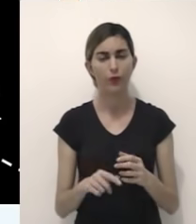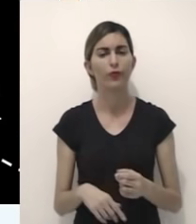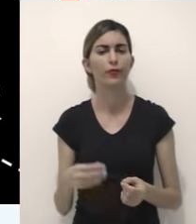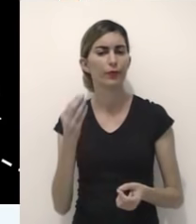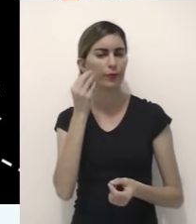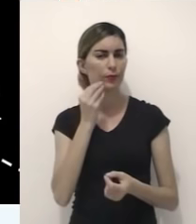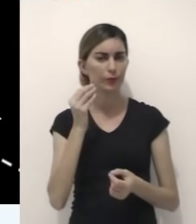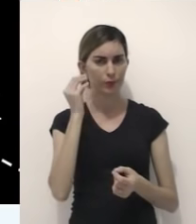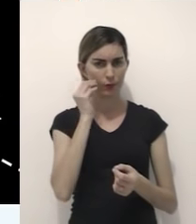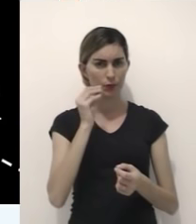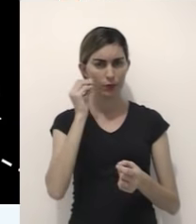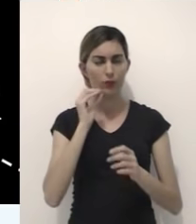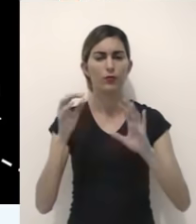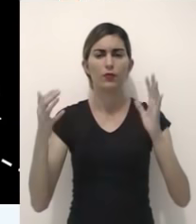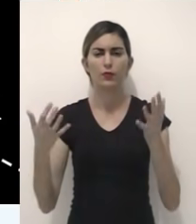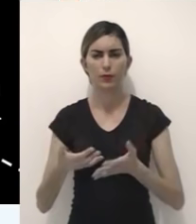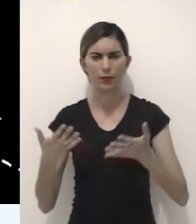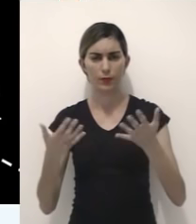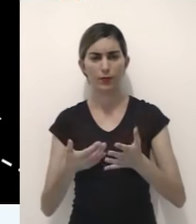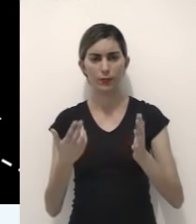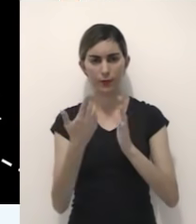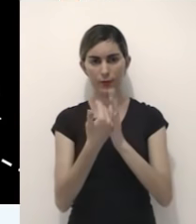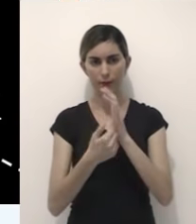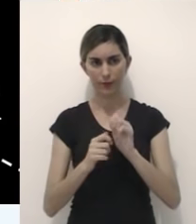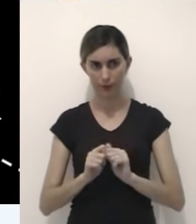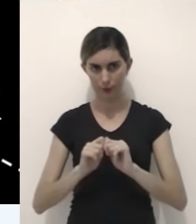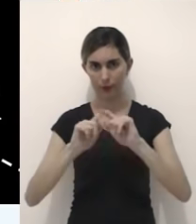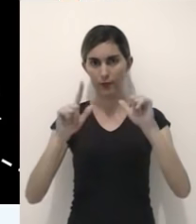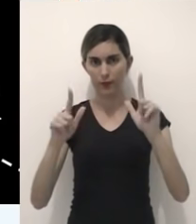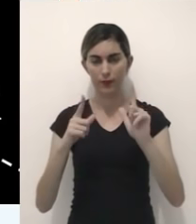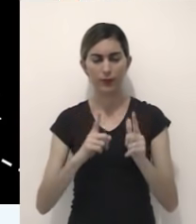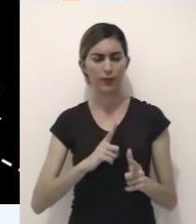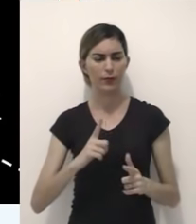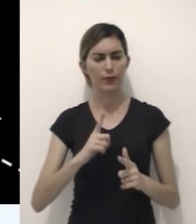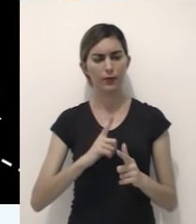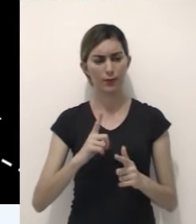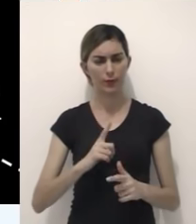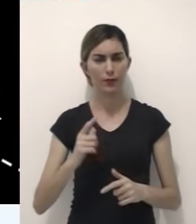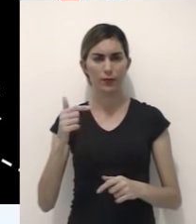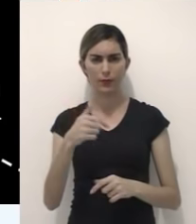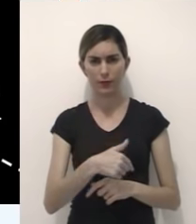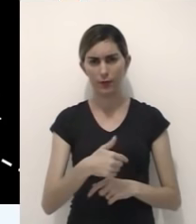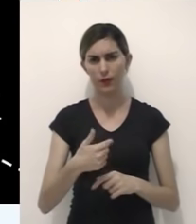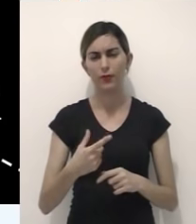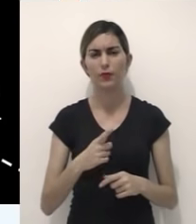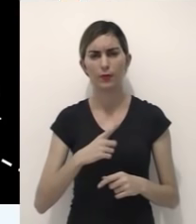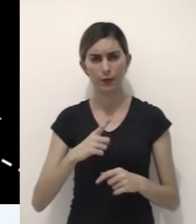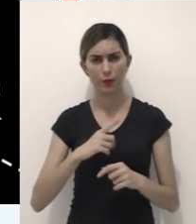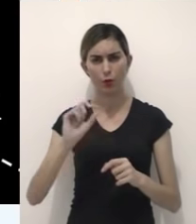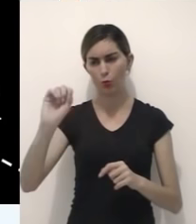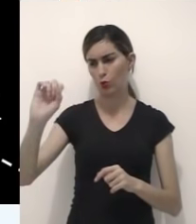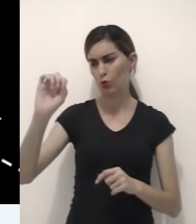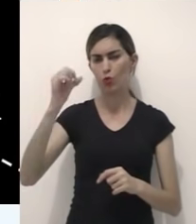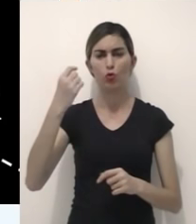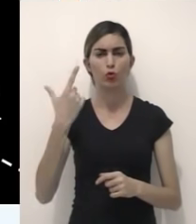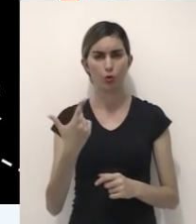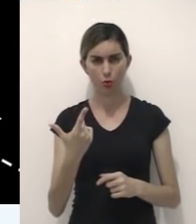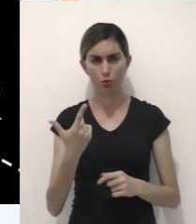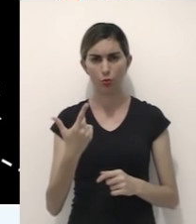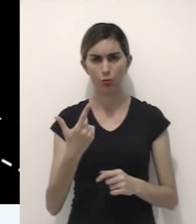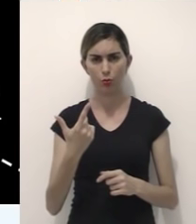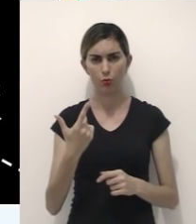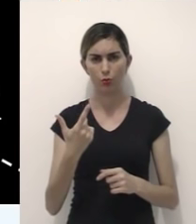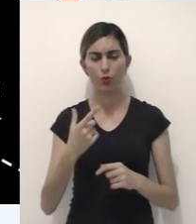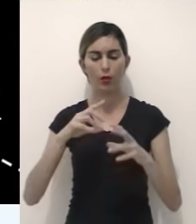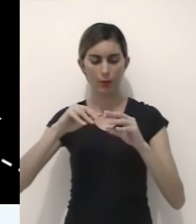outro. Vamos observar isso agora na imagem. Nós temos aí o